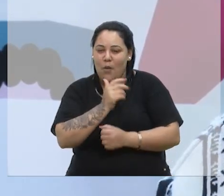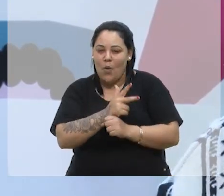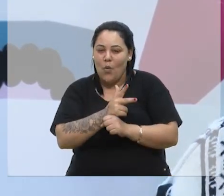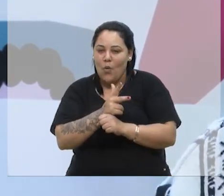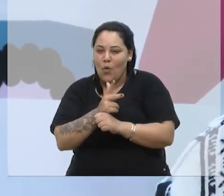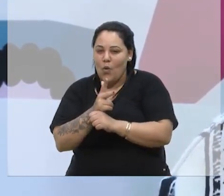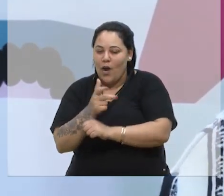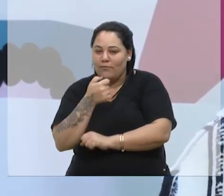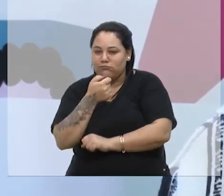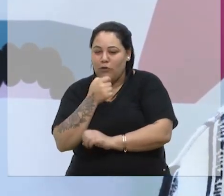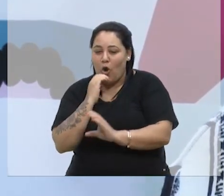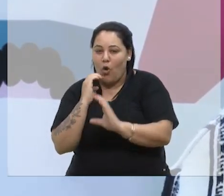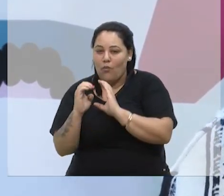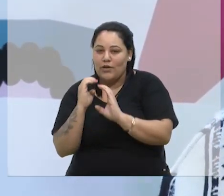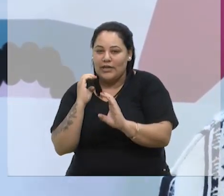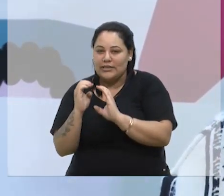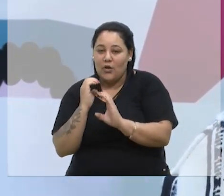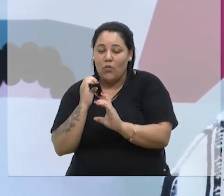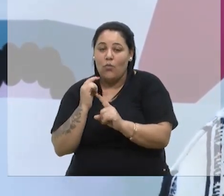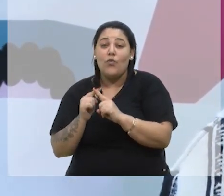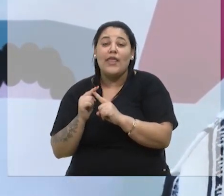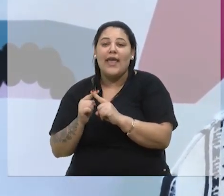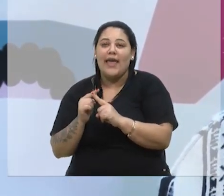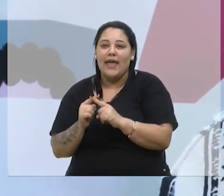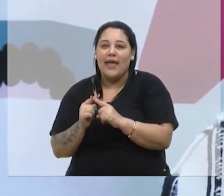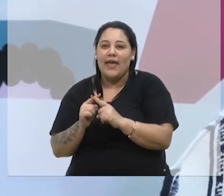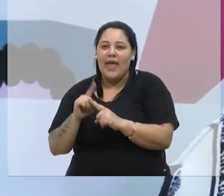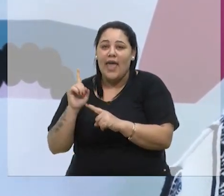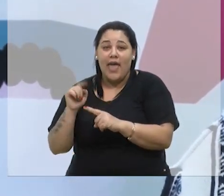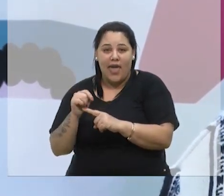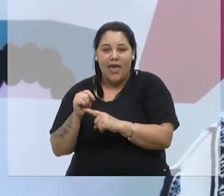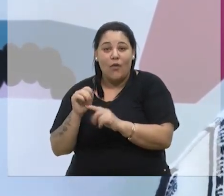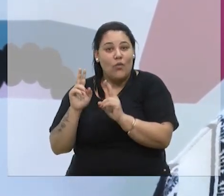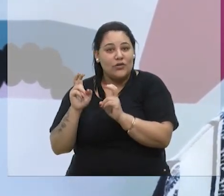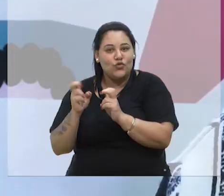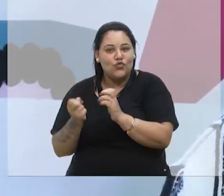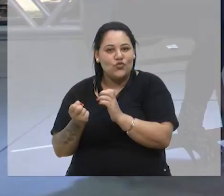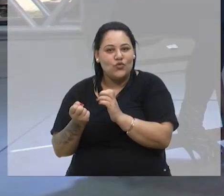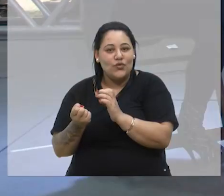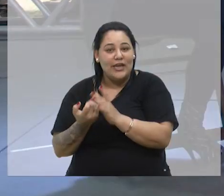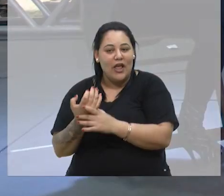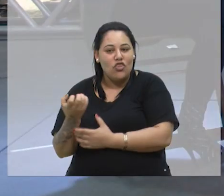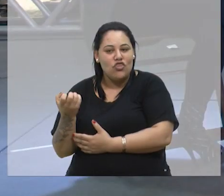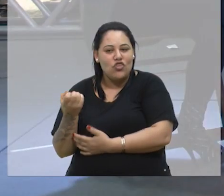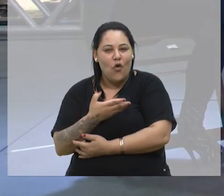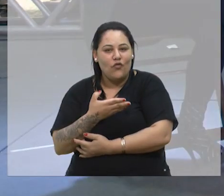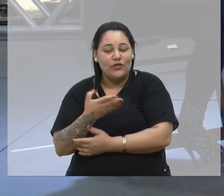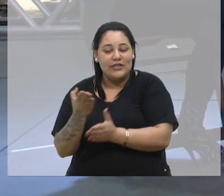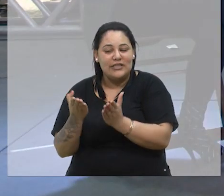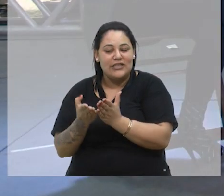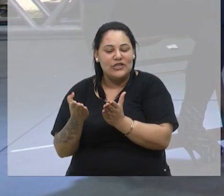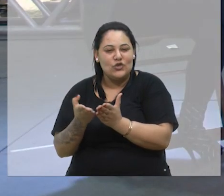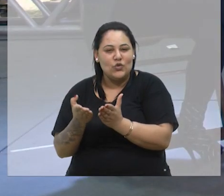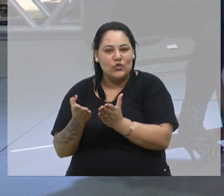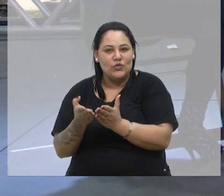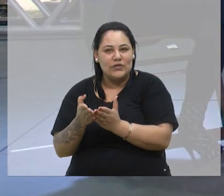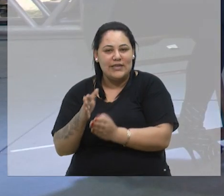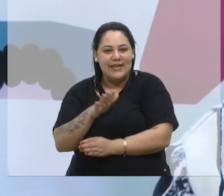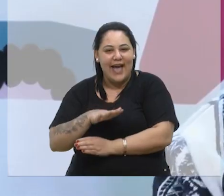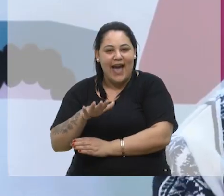e aquilo mexeu comigo. Então, as vias são um pouco misteriosas, né? Mas eu sempre comento com os meus alunos que tem que ter a leitura como